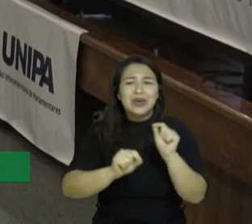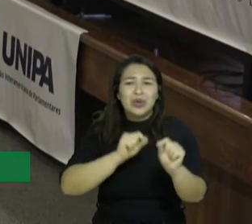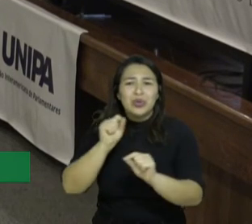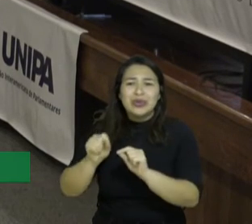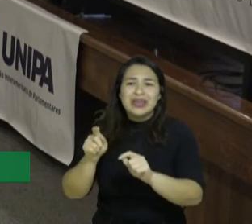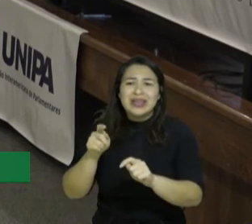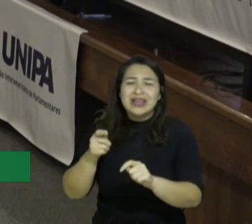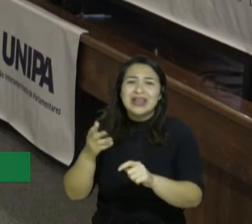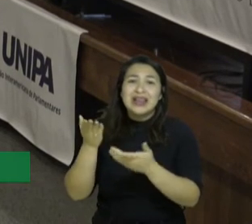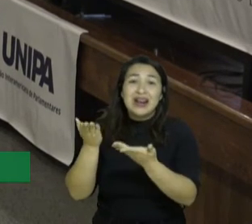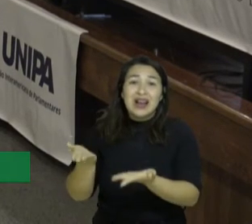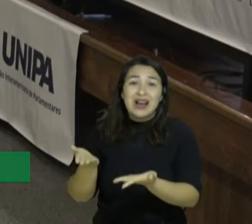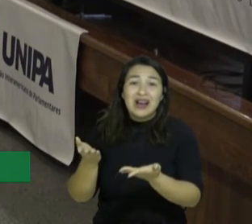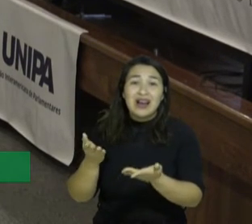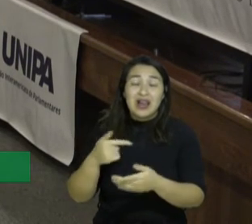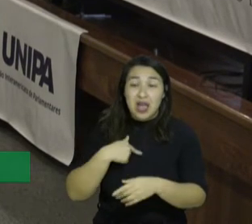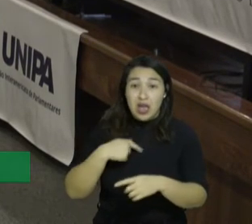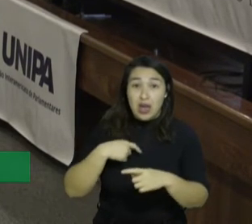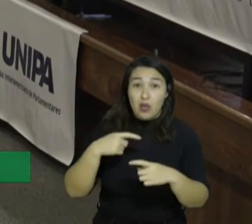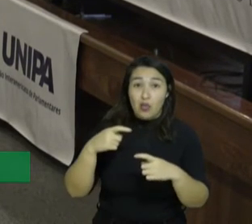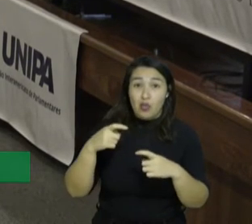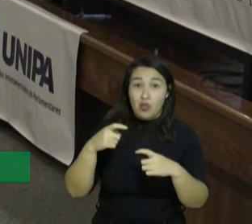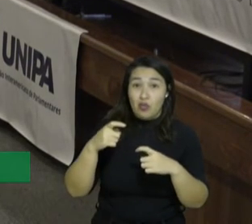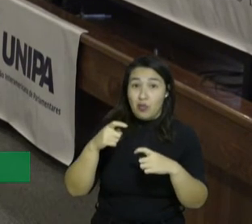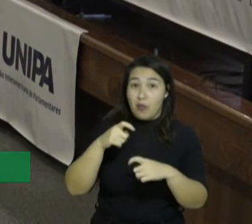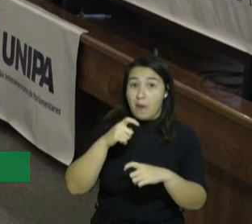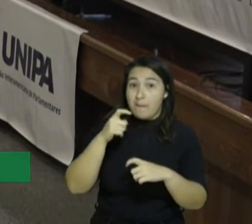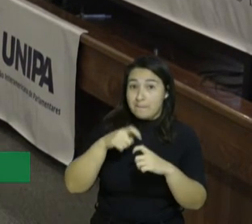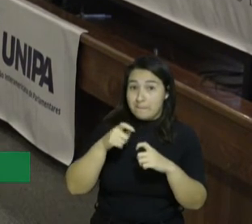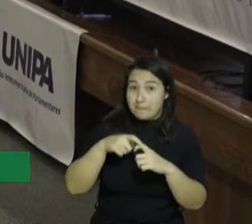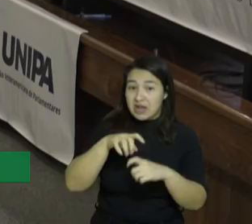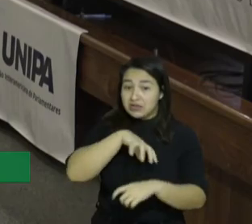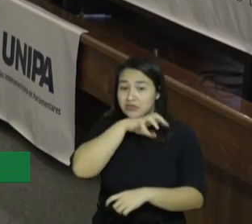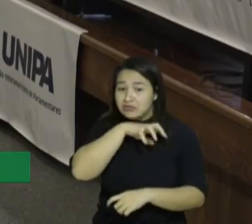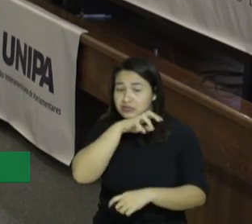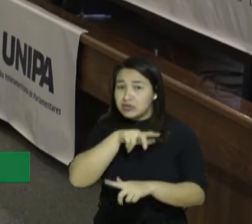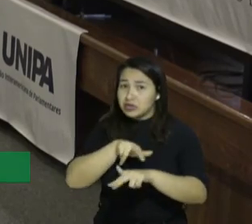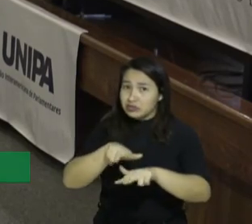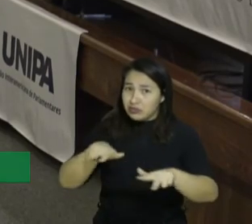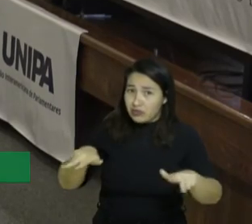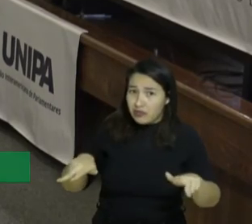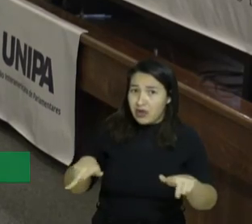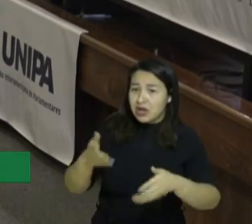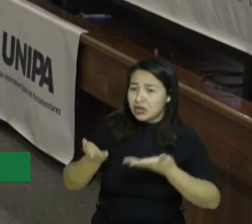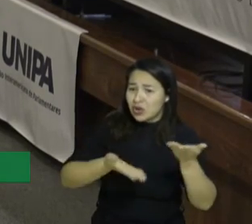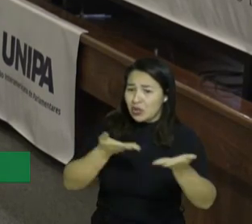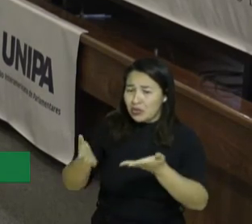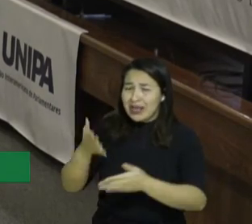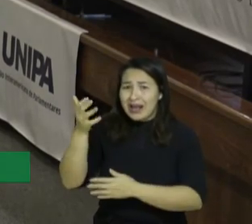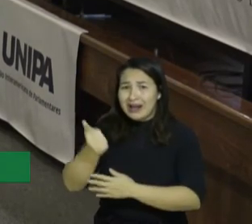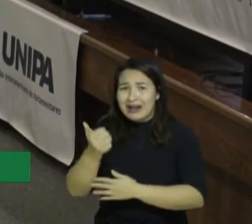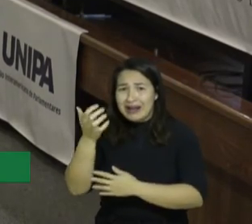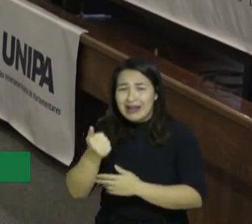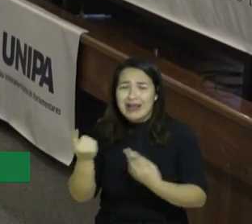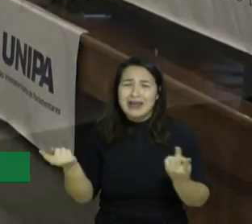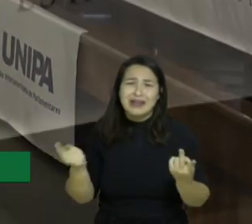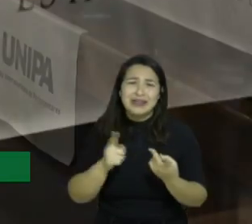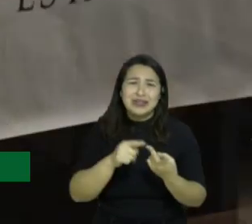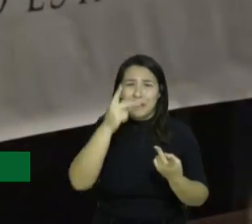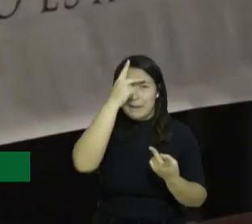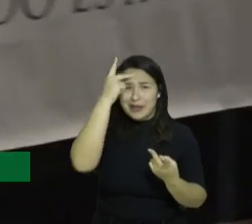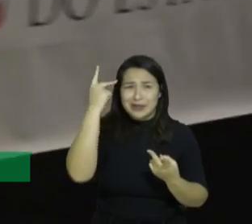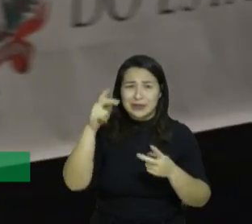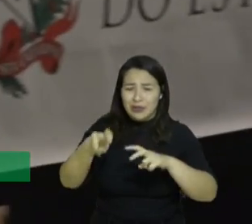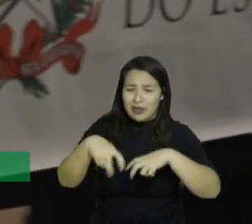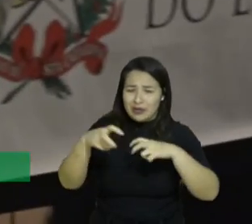internacional um veterinário que cuidou de de frango de vaca de leite que lá nas propriedades lidava com o nosso produtor rural aqui de Santa